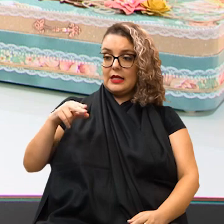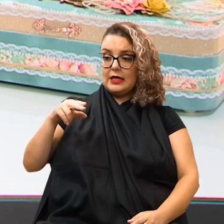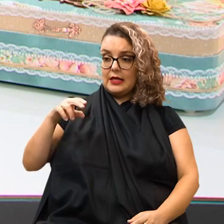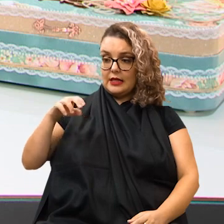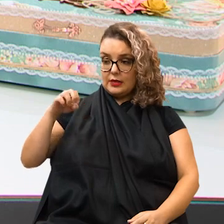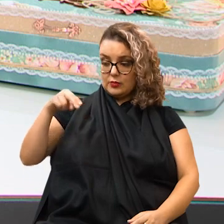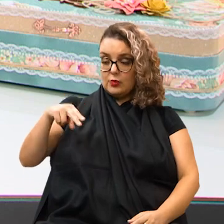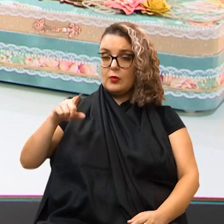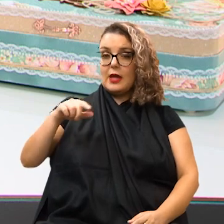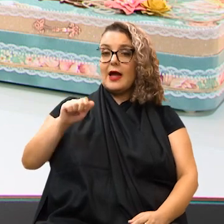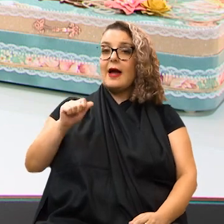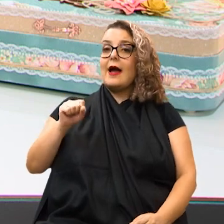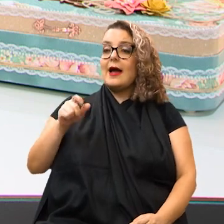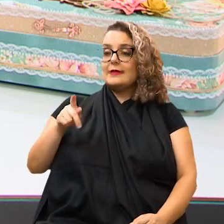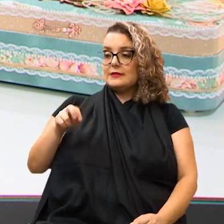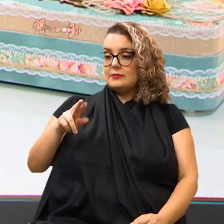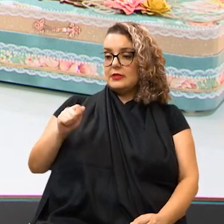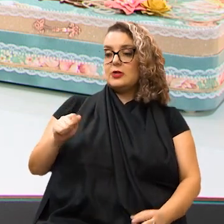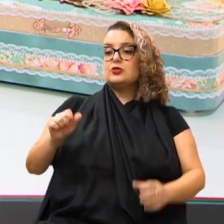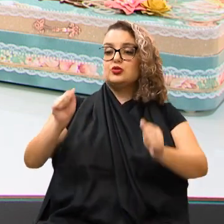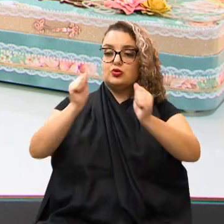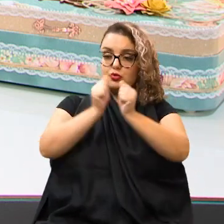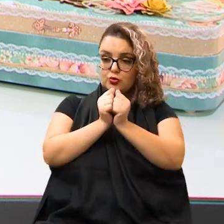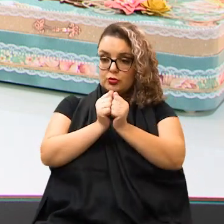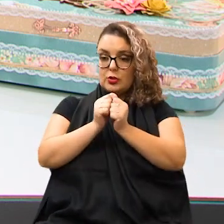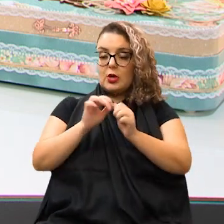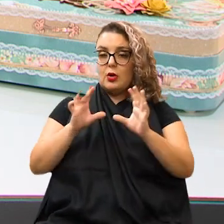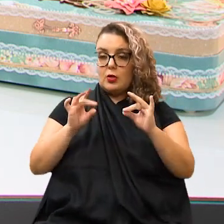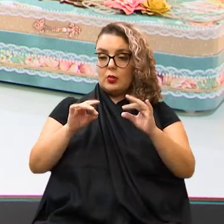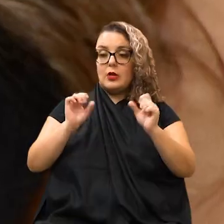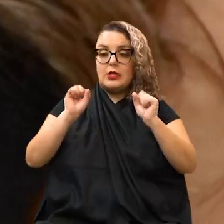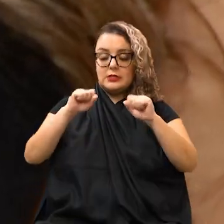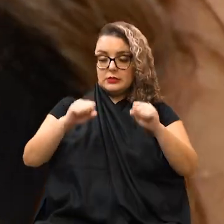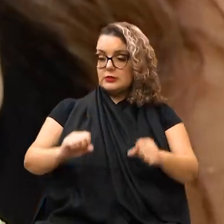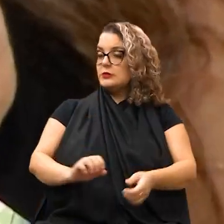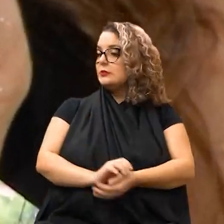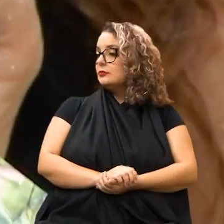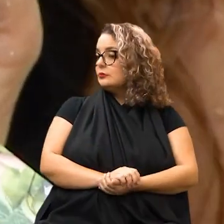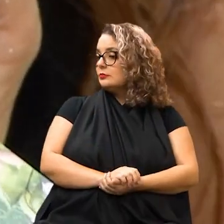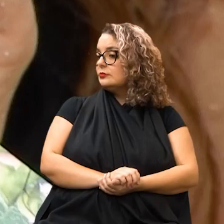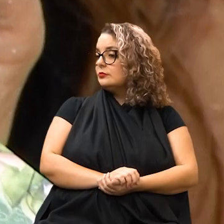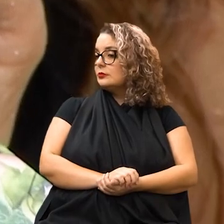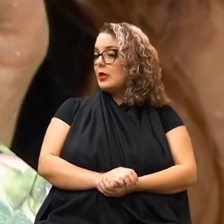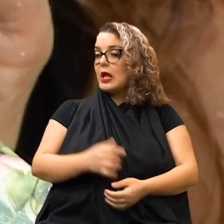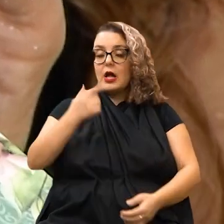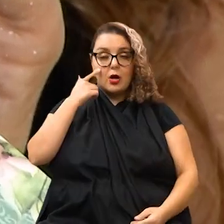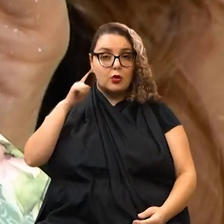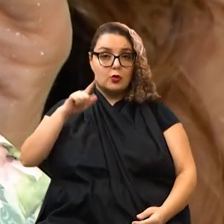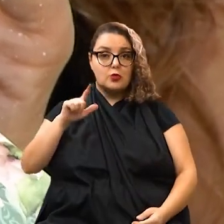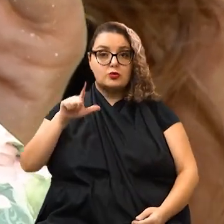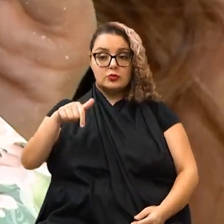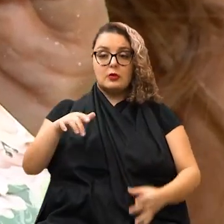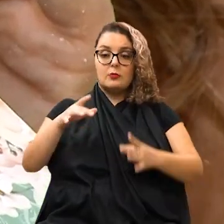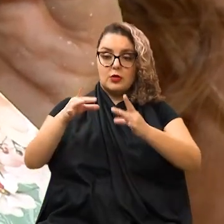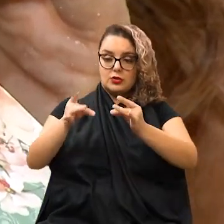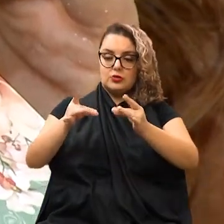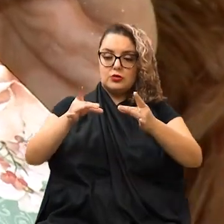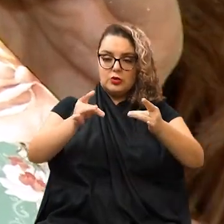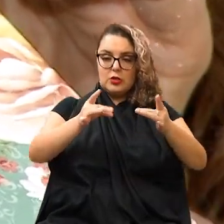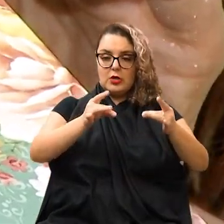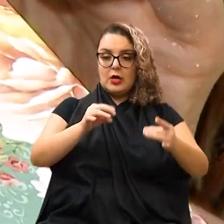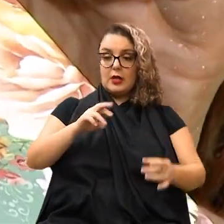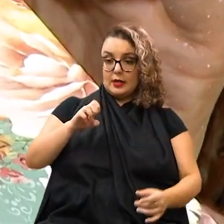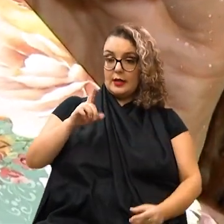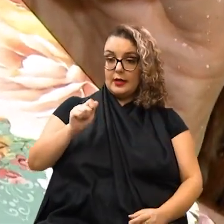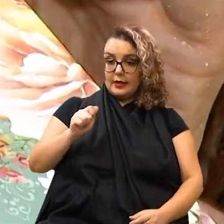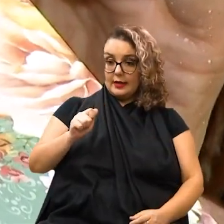parte áspera que vai junto com a cola. Isso, exatamente. É lógico que depois de colada